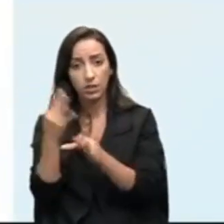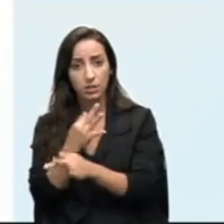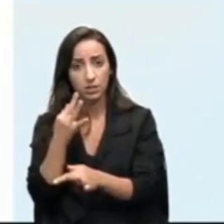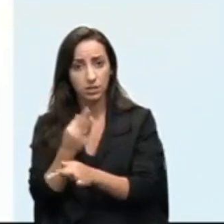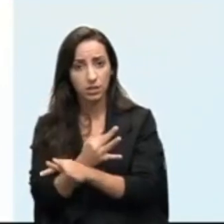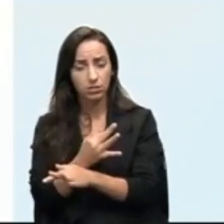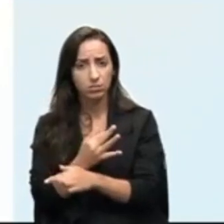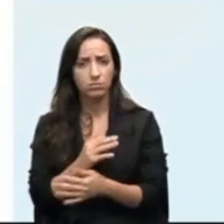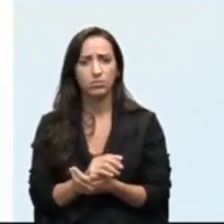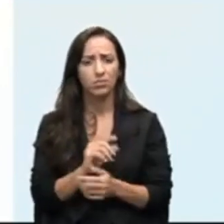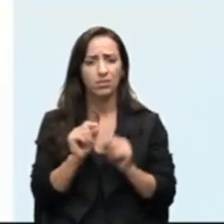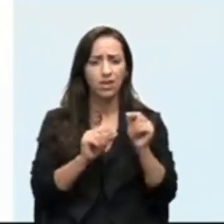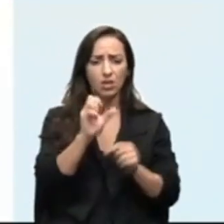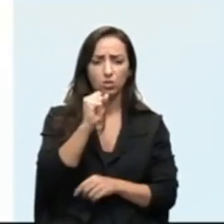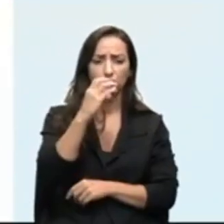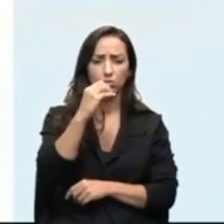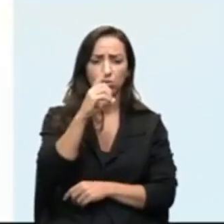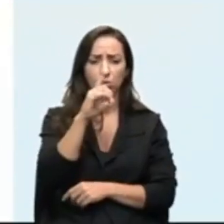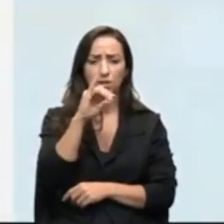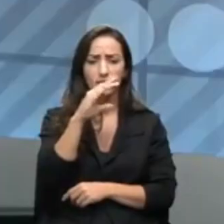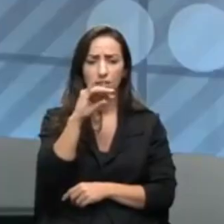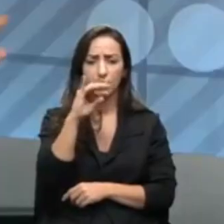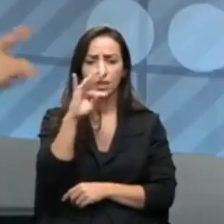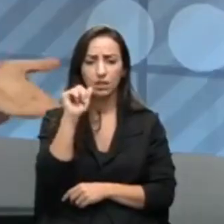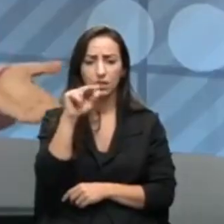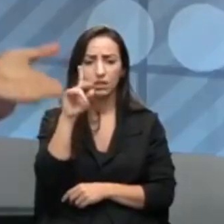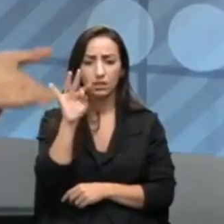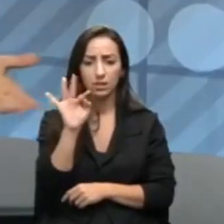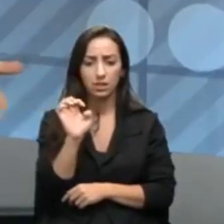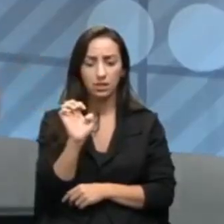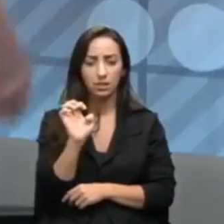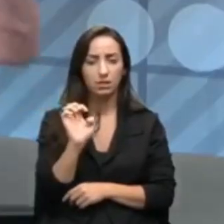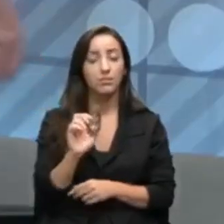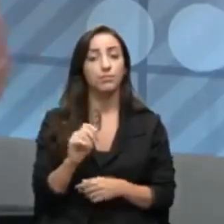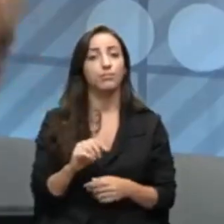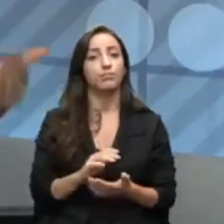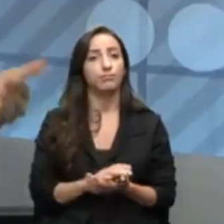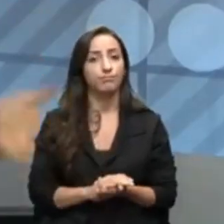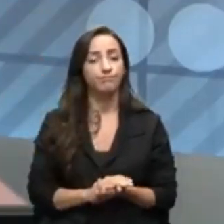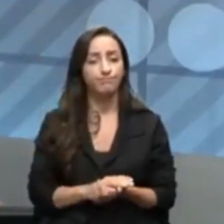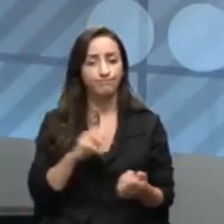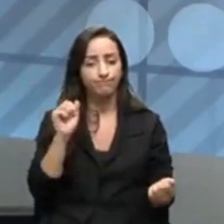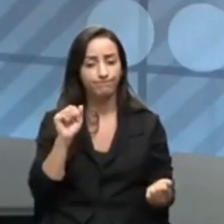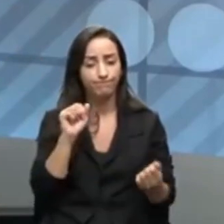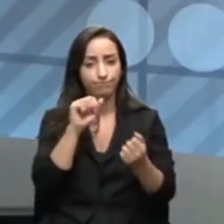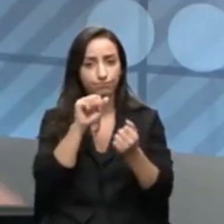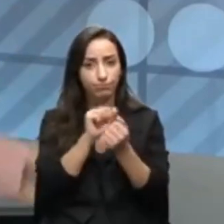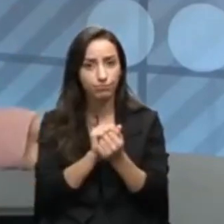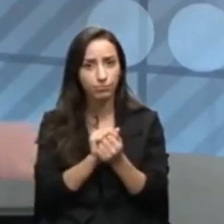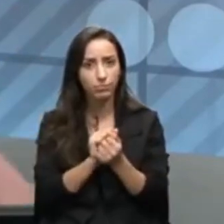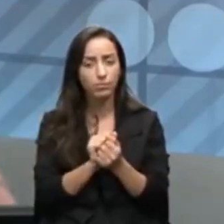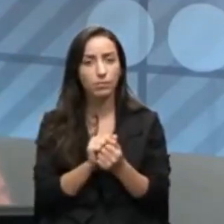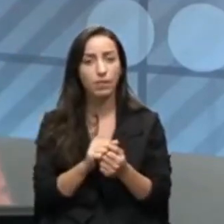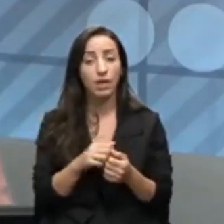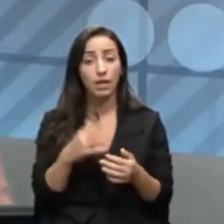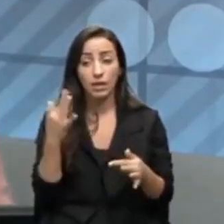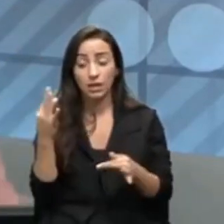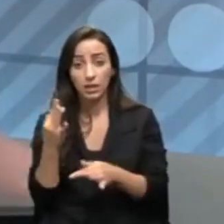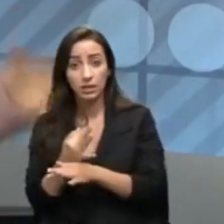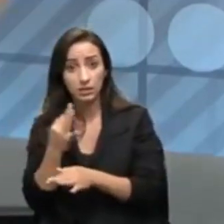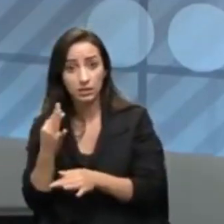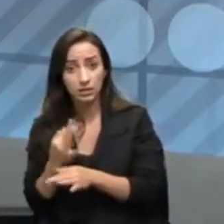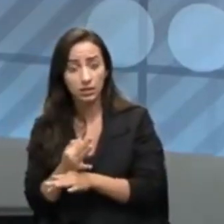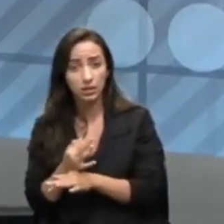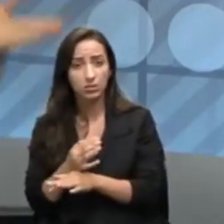seria a força solicitante? É aquela que atua com o carregamento na nossa estrutura. E a força resistente